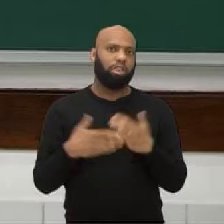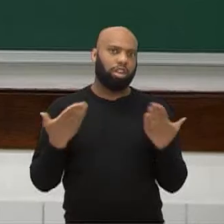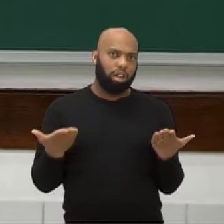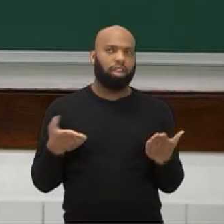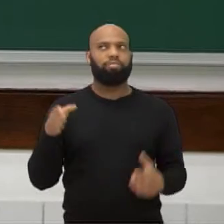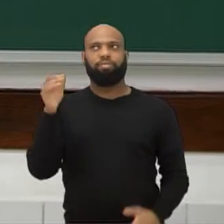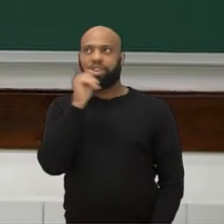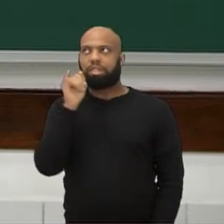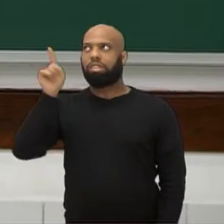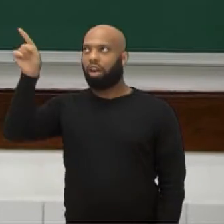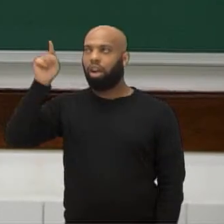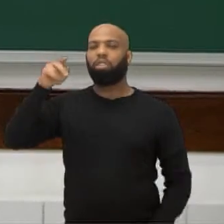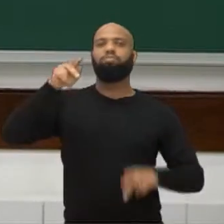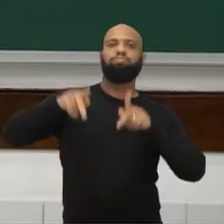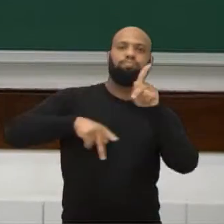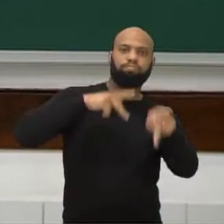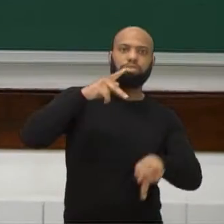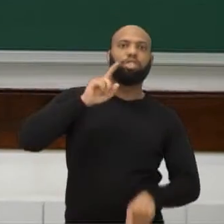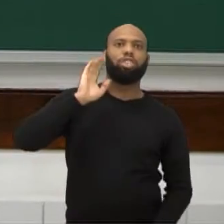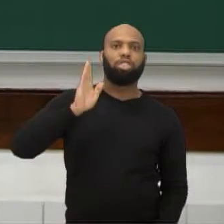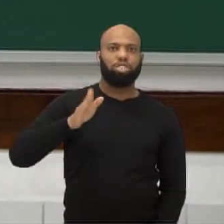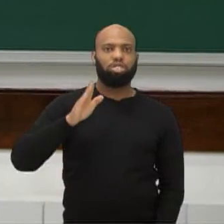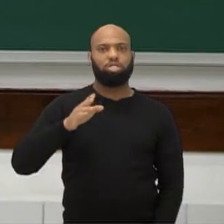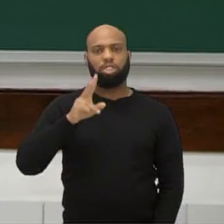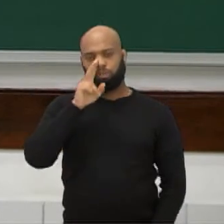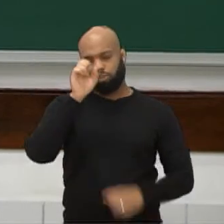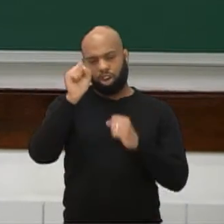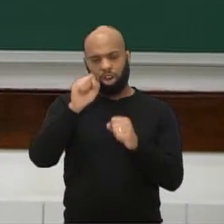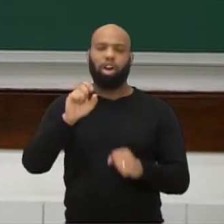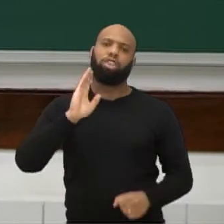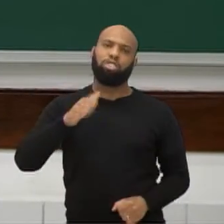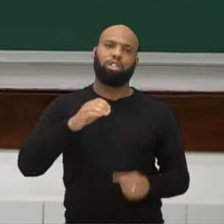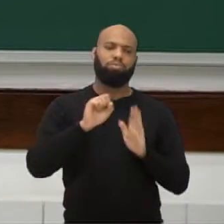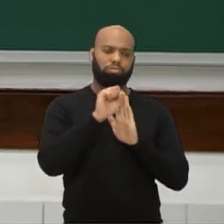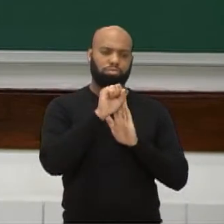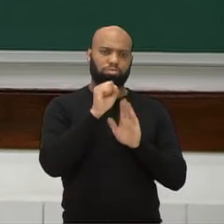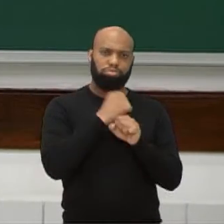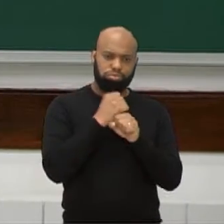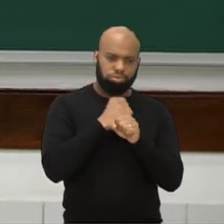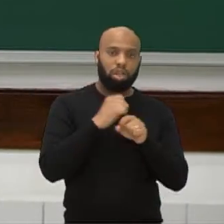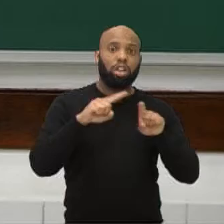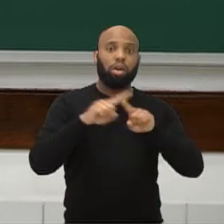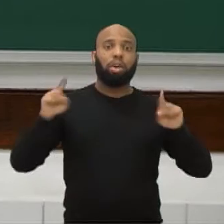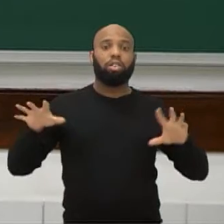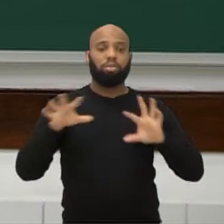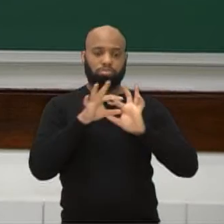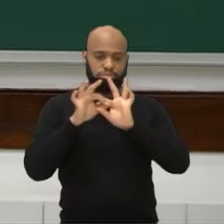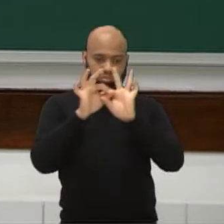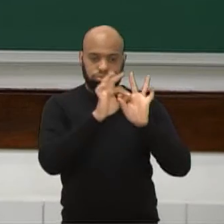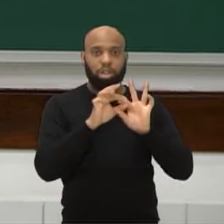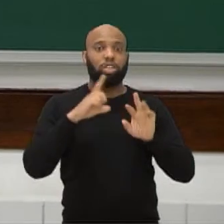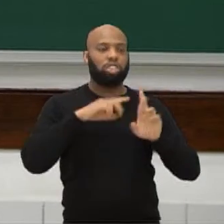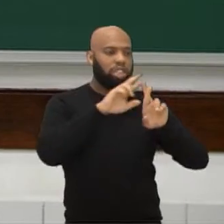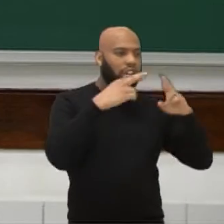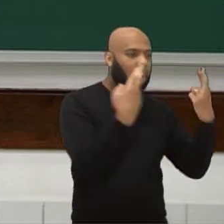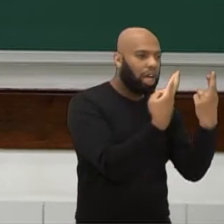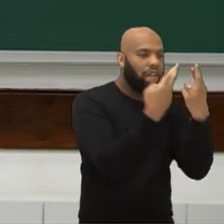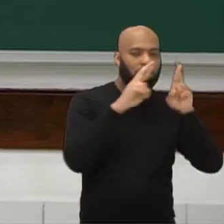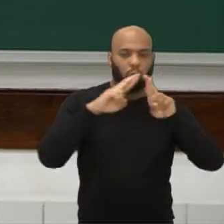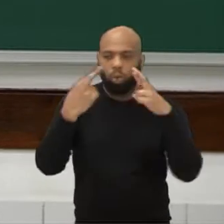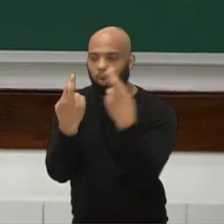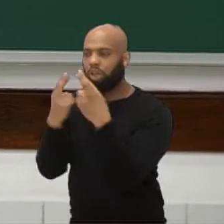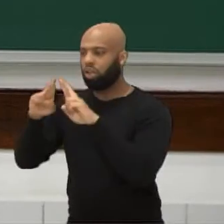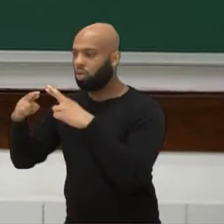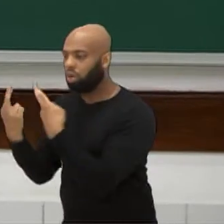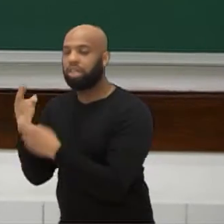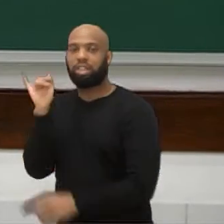os italianos, enquanto povo, já há muitos séculos. Mas unificar os reinos da Itália foi